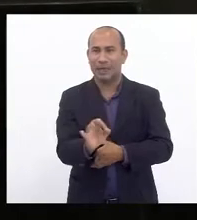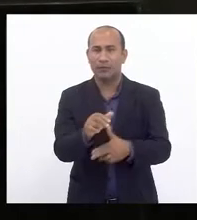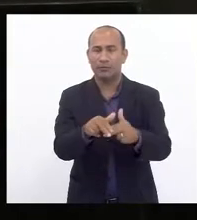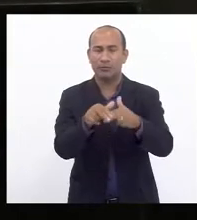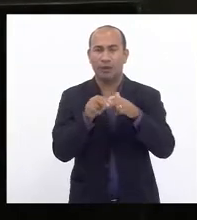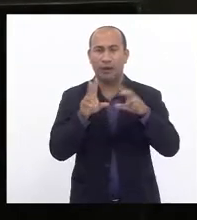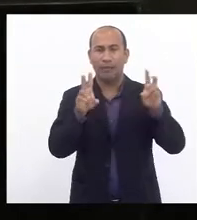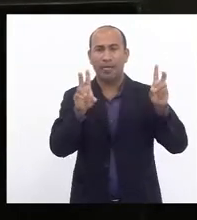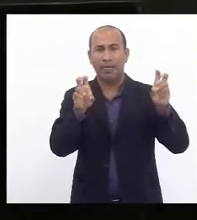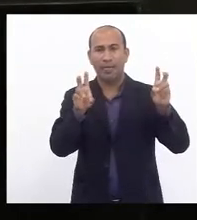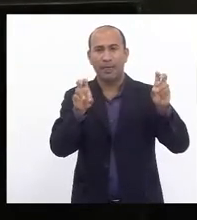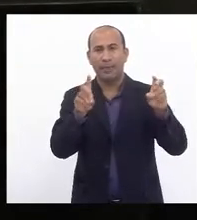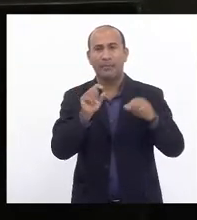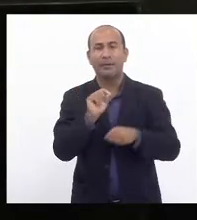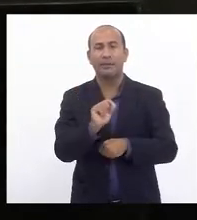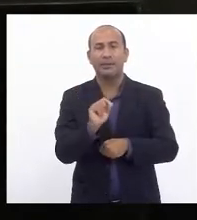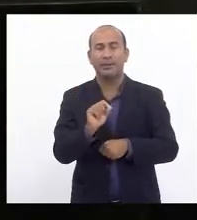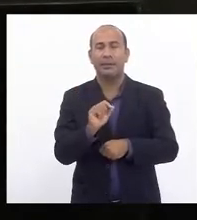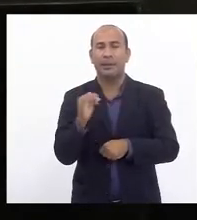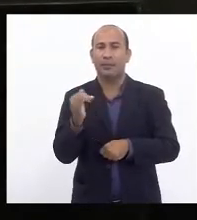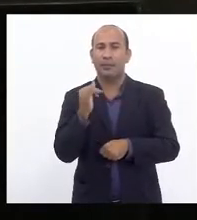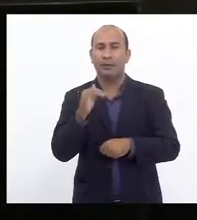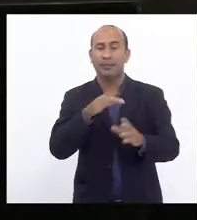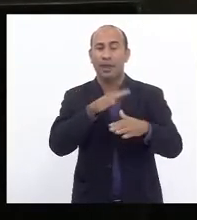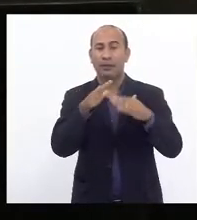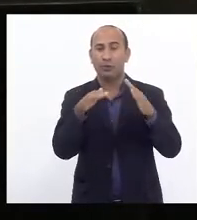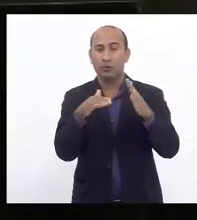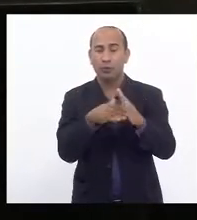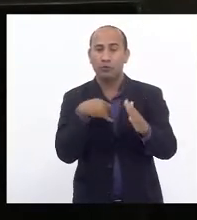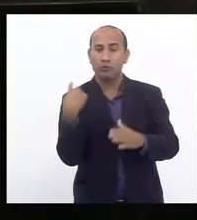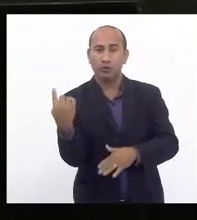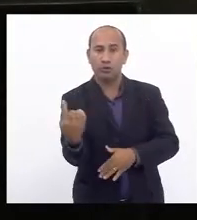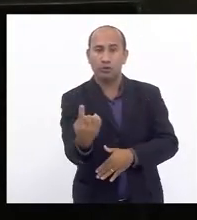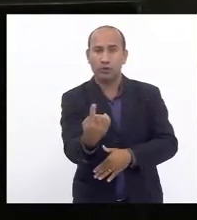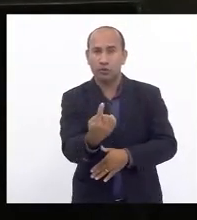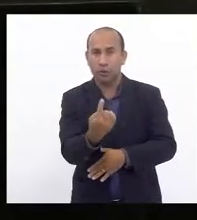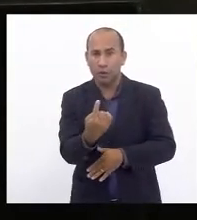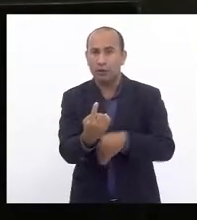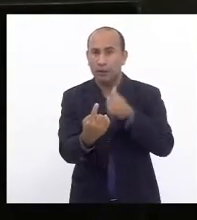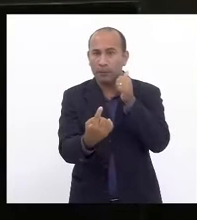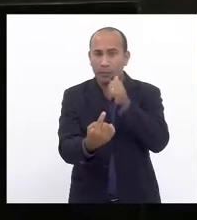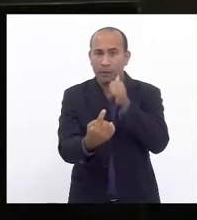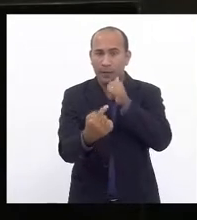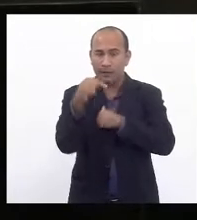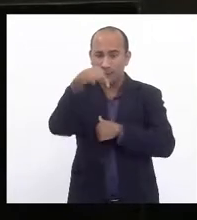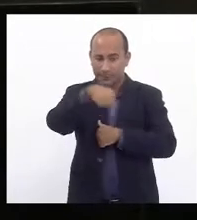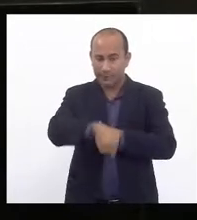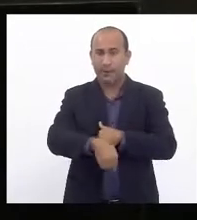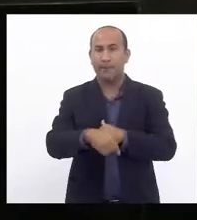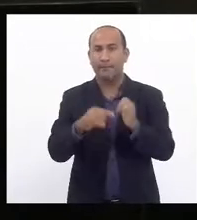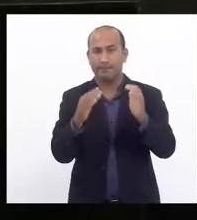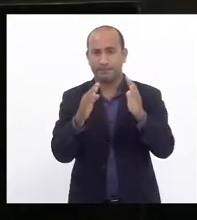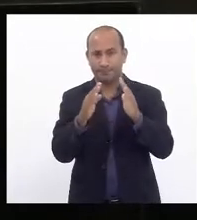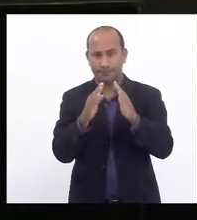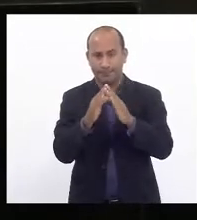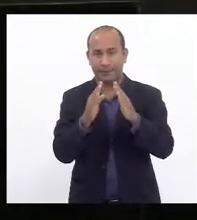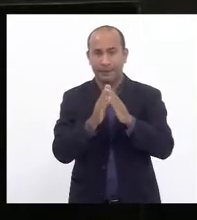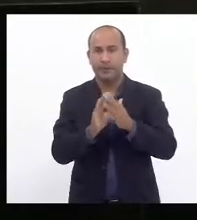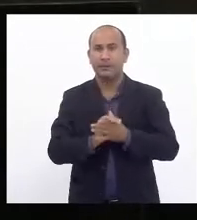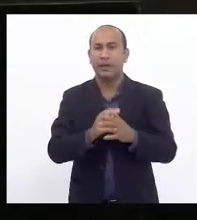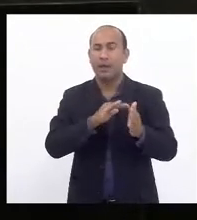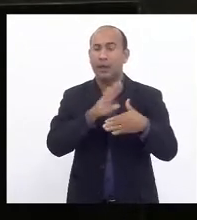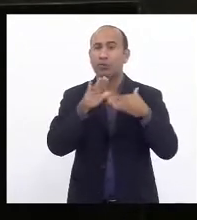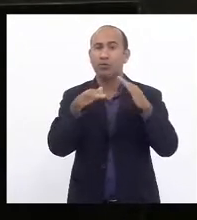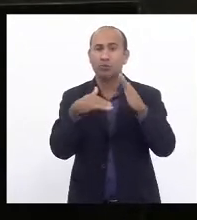tema que interessa a todas nós, mulheres, aqui dentro desse parlamento, mas também a todas